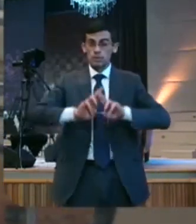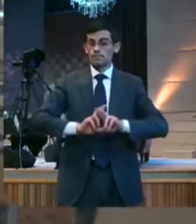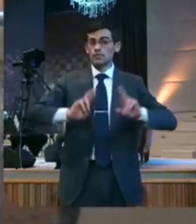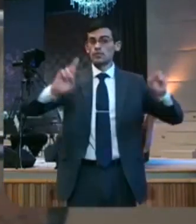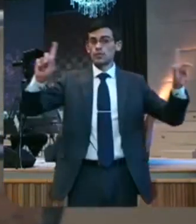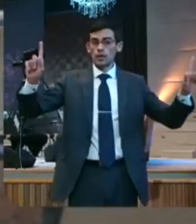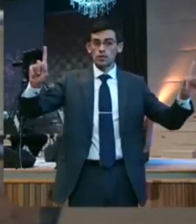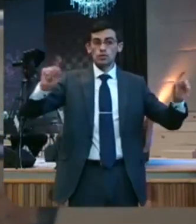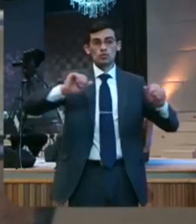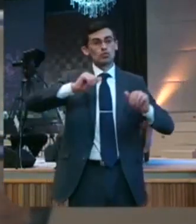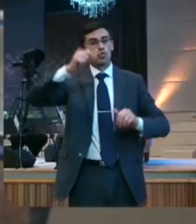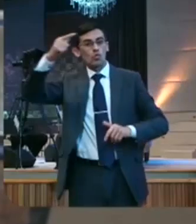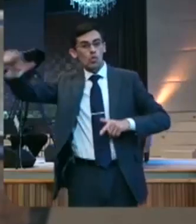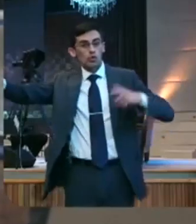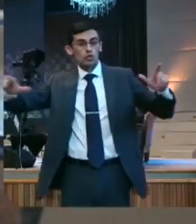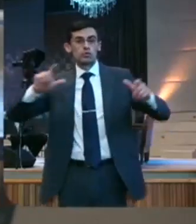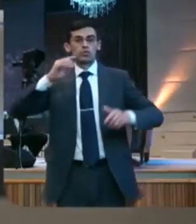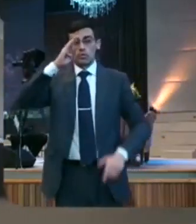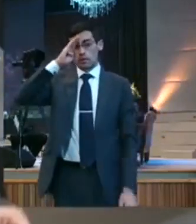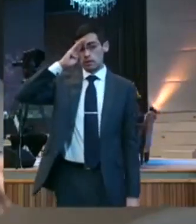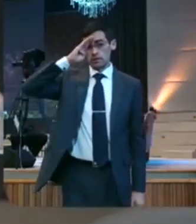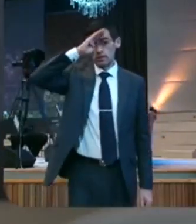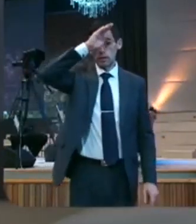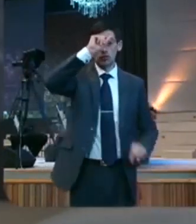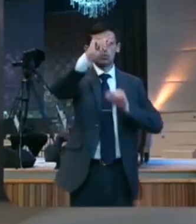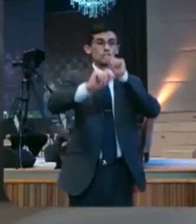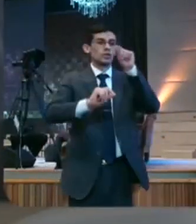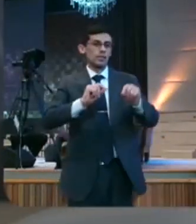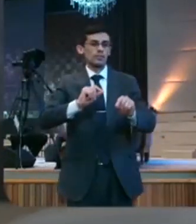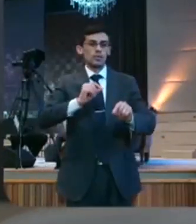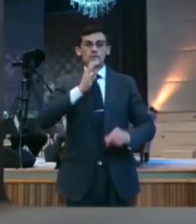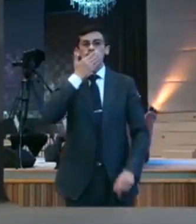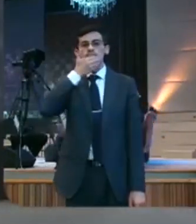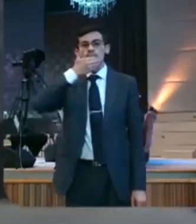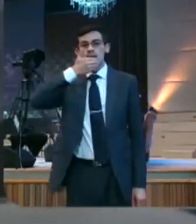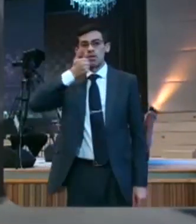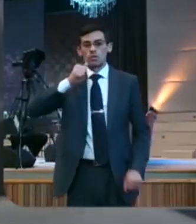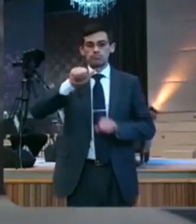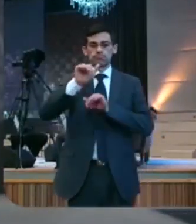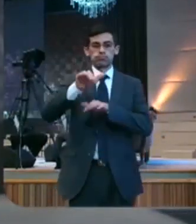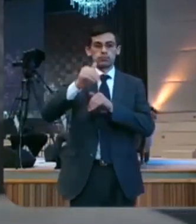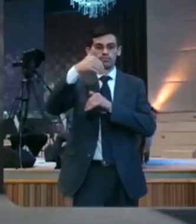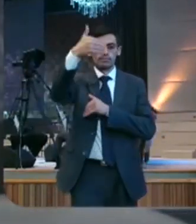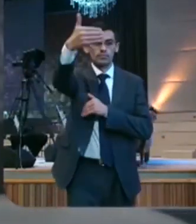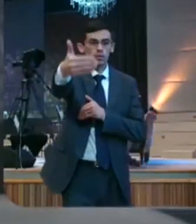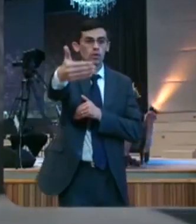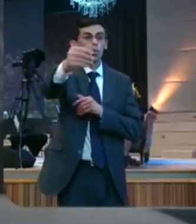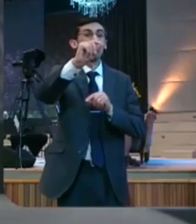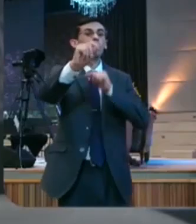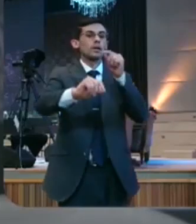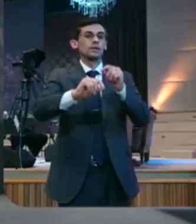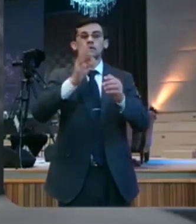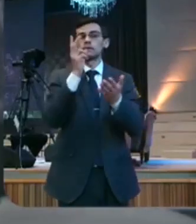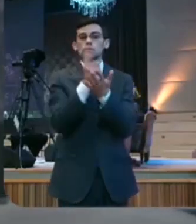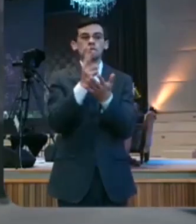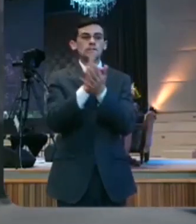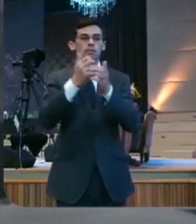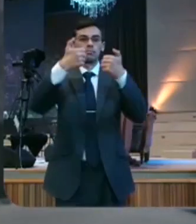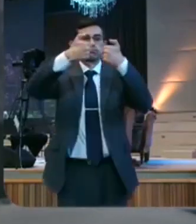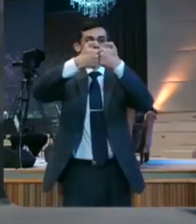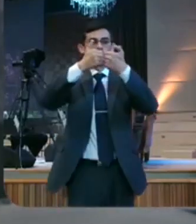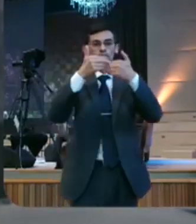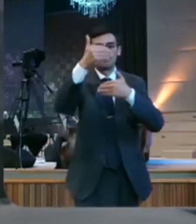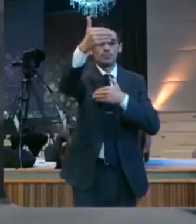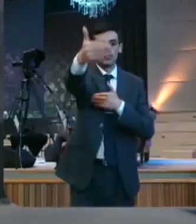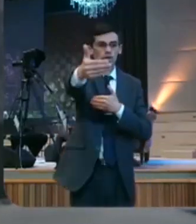diferentemente de qualquer outro exército que coloca os seus melhores soldados à frente, a arca do Senhor ia à